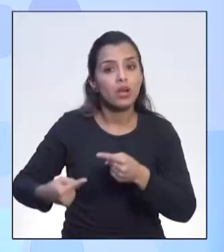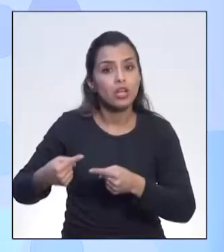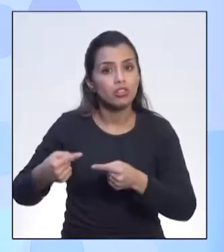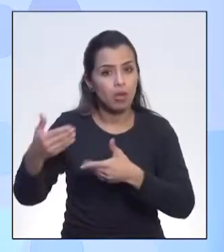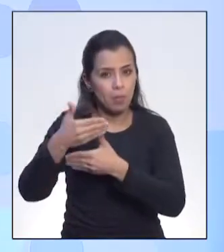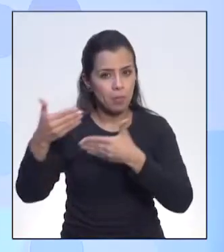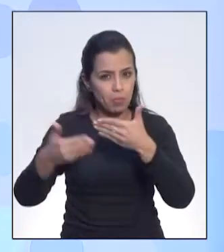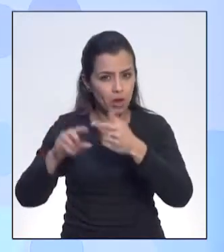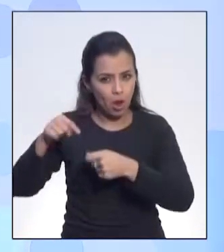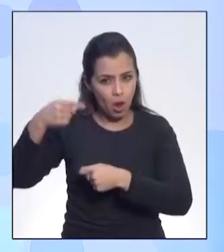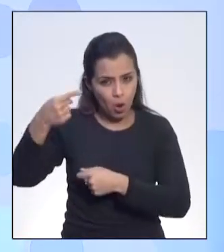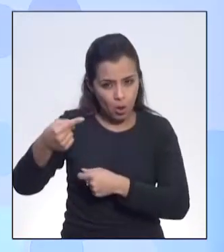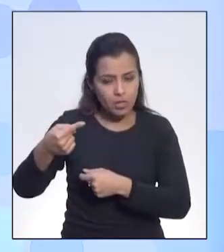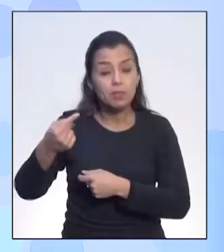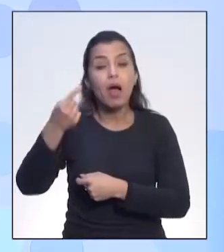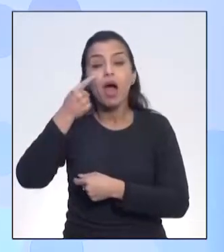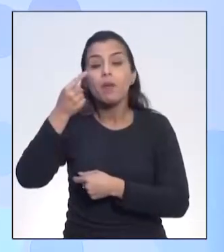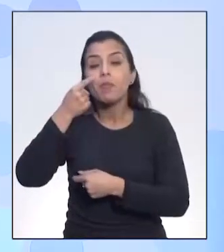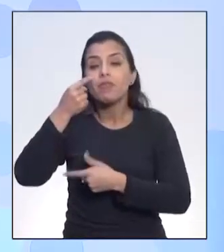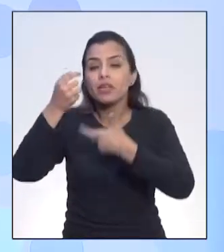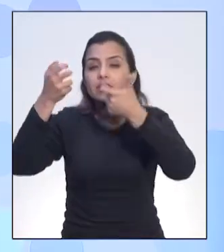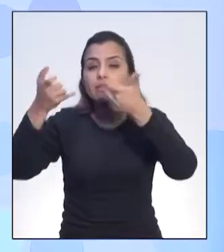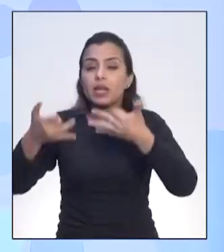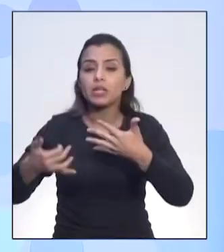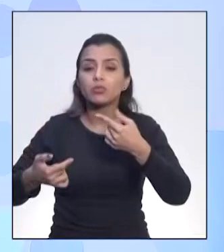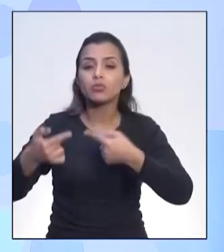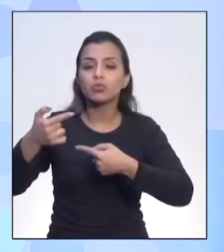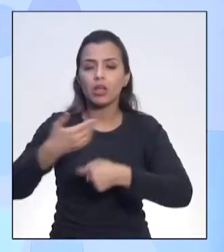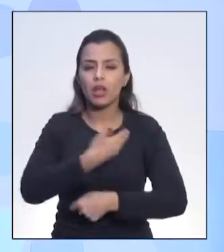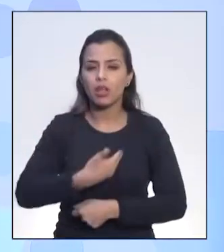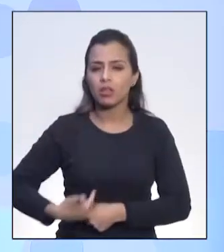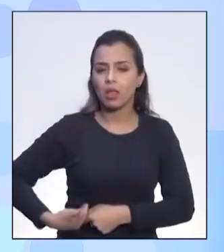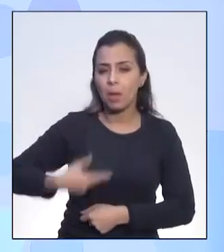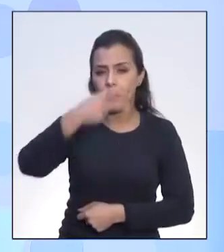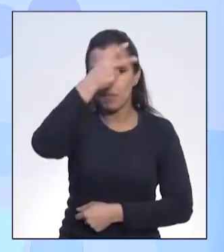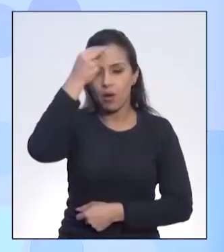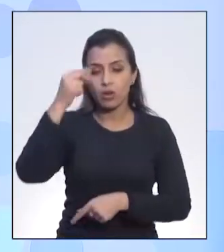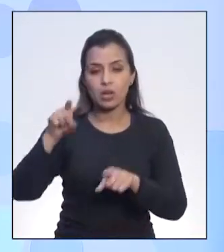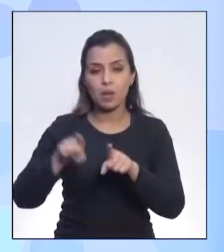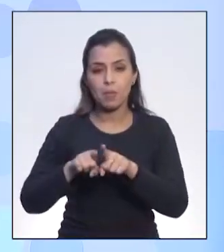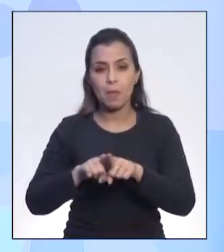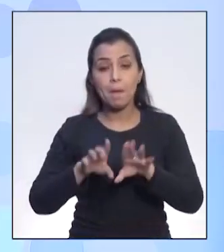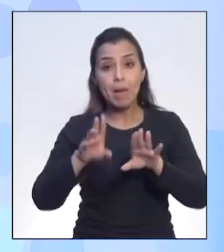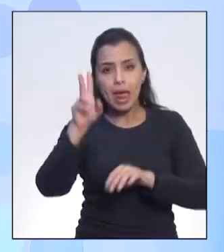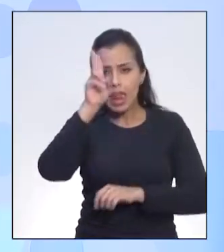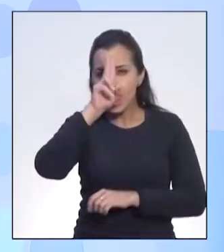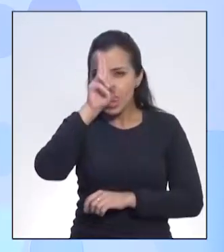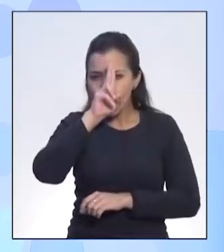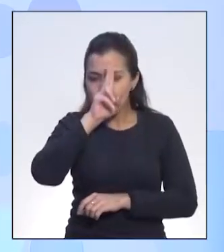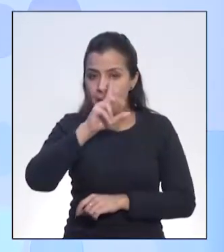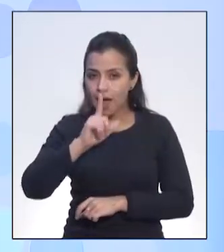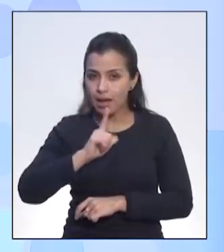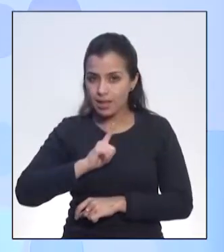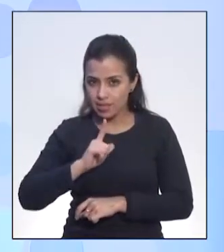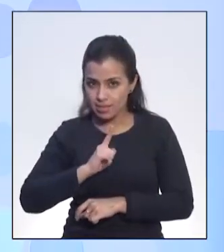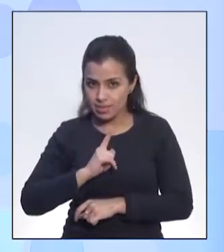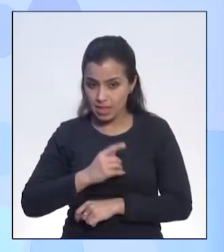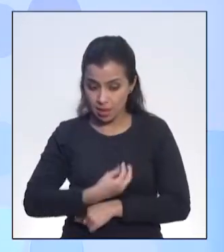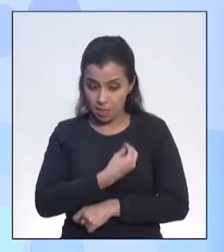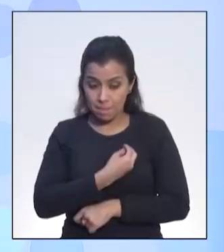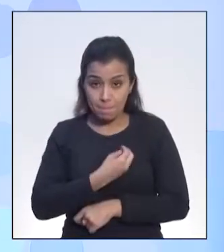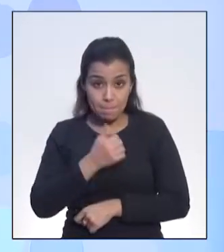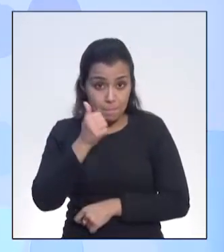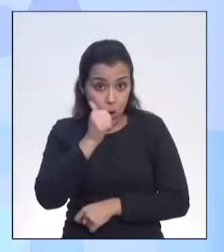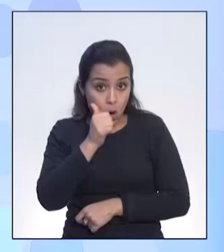slide mais específico dos senadores e dos deputados, mas aqui nós temos... Vocês lembram que nós temos 51%